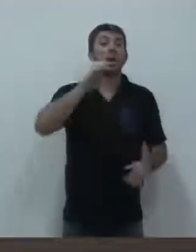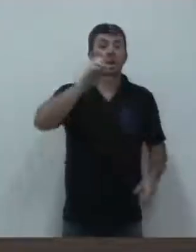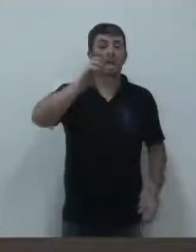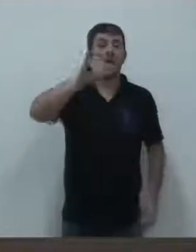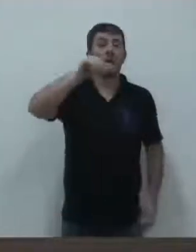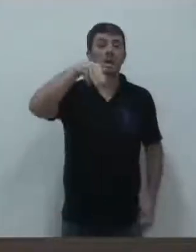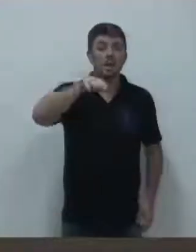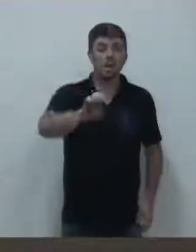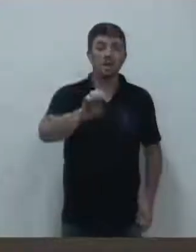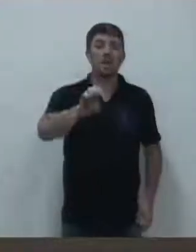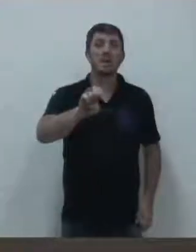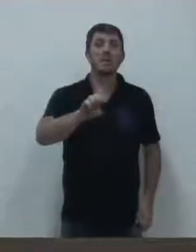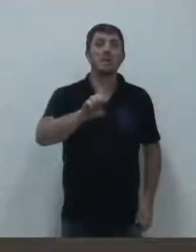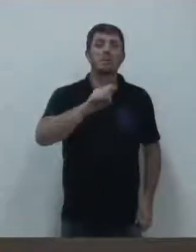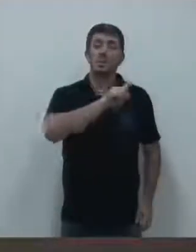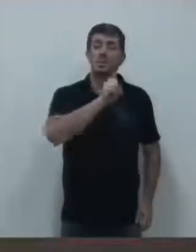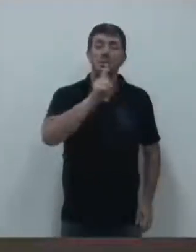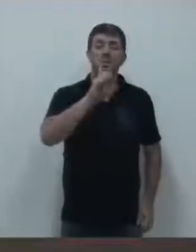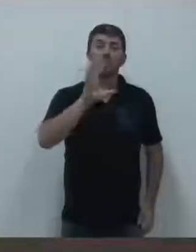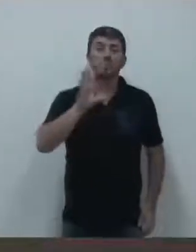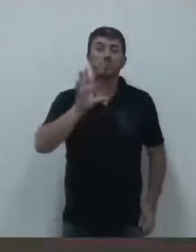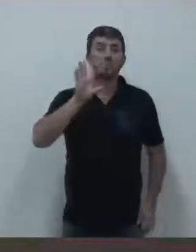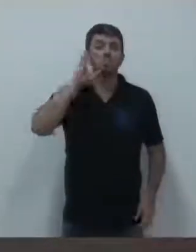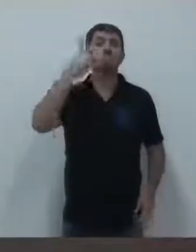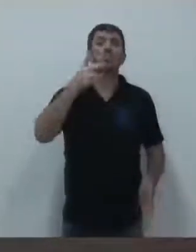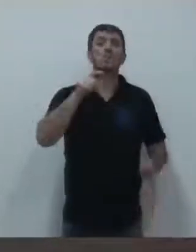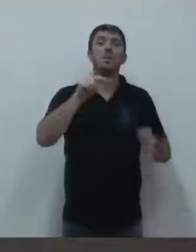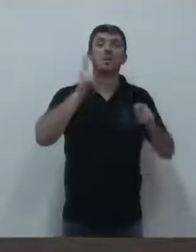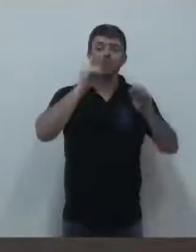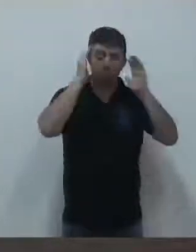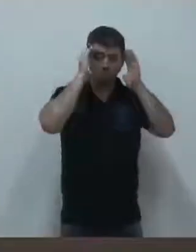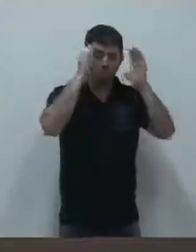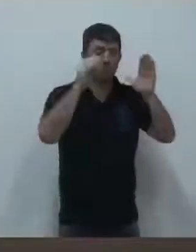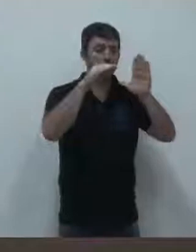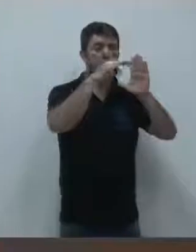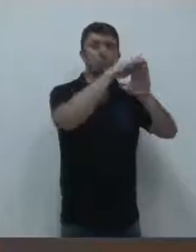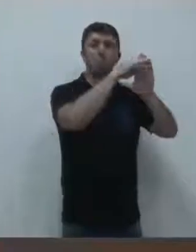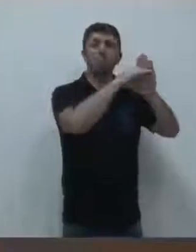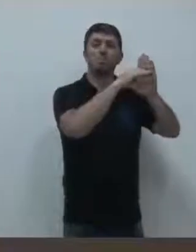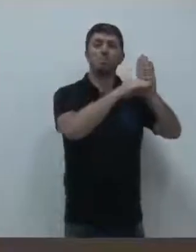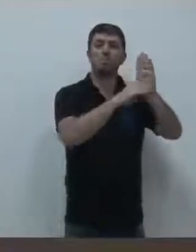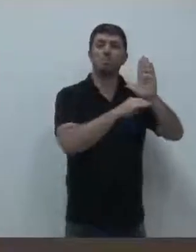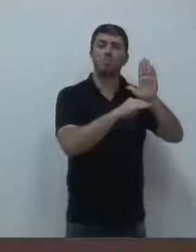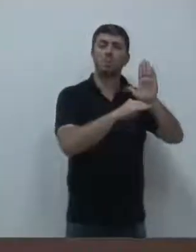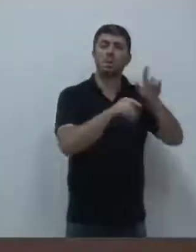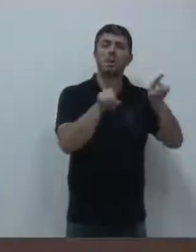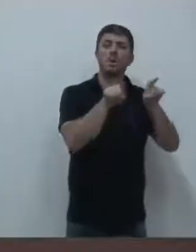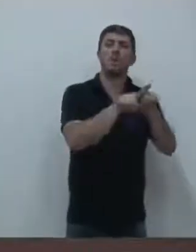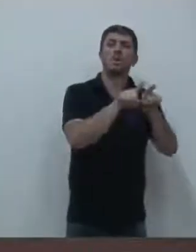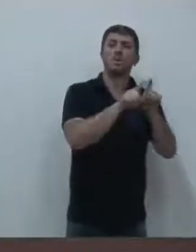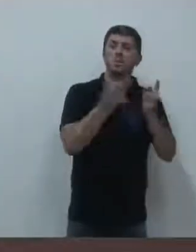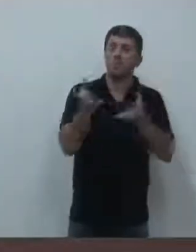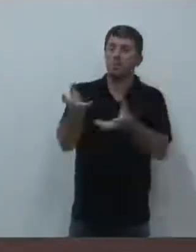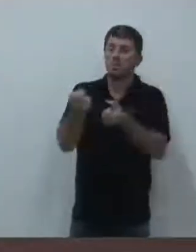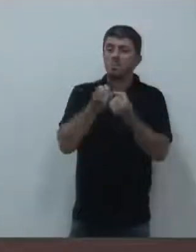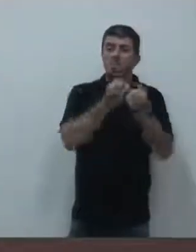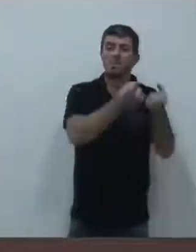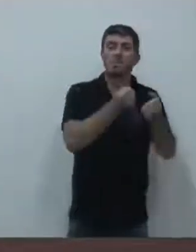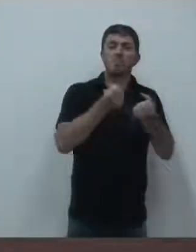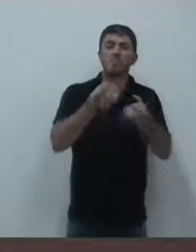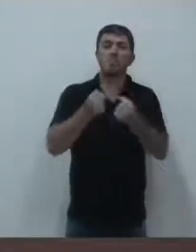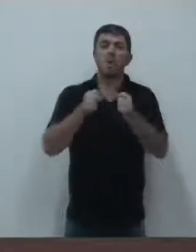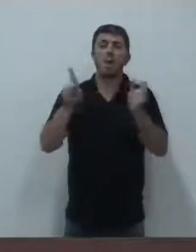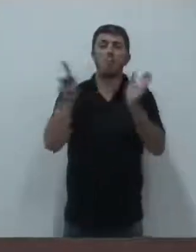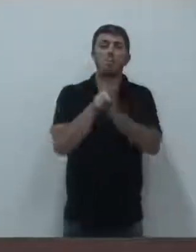Judiciário, independente do pronunciamento da Câmara. 1. Apropriar-se de bens ou rendas públicas. 2. Utilizar-se indevidamente em